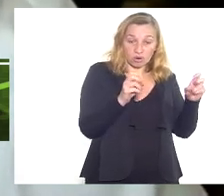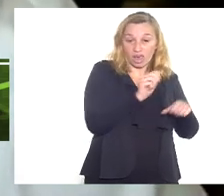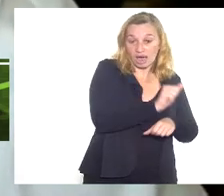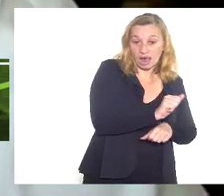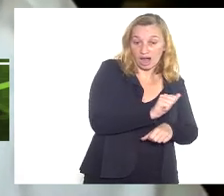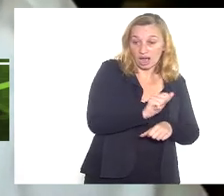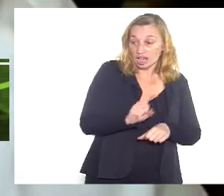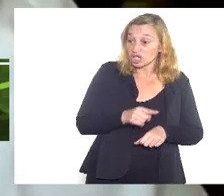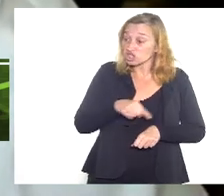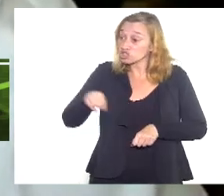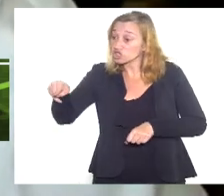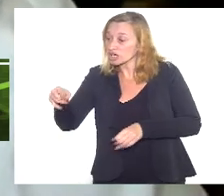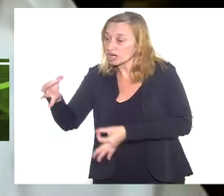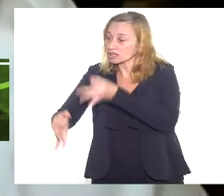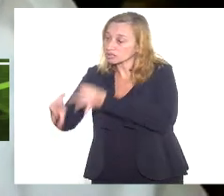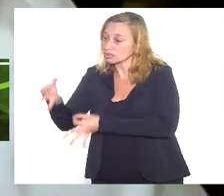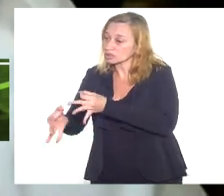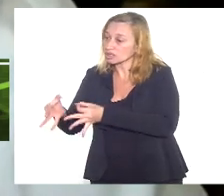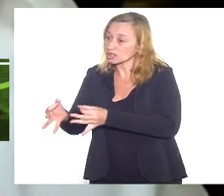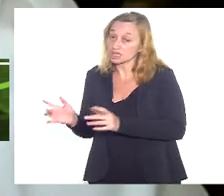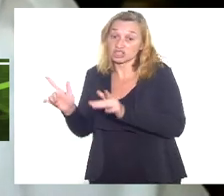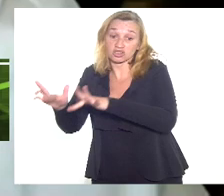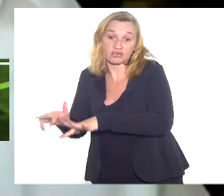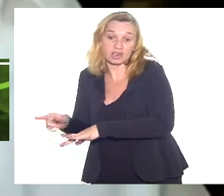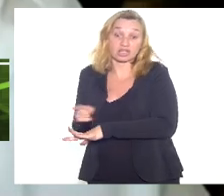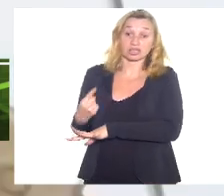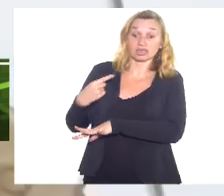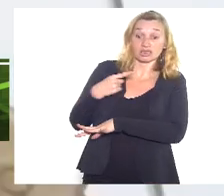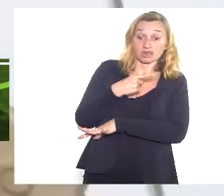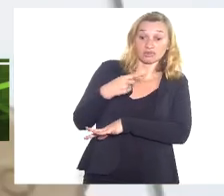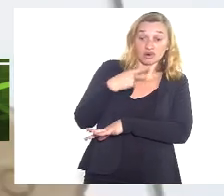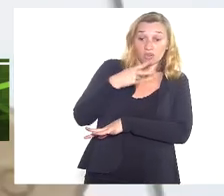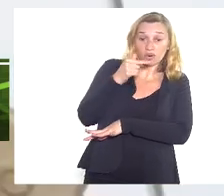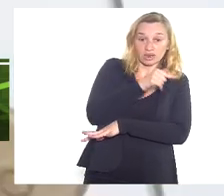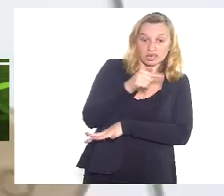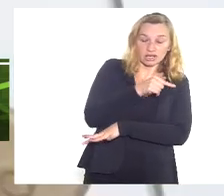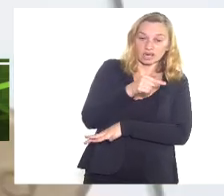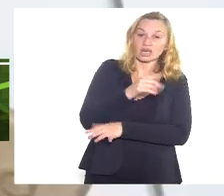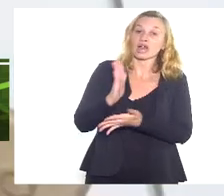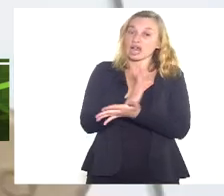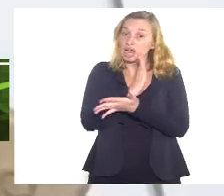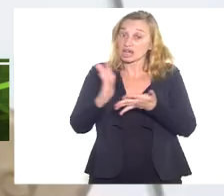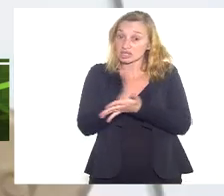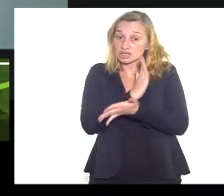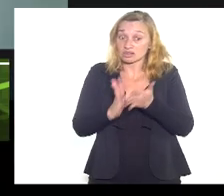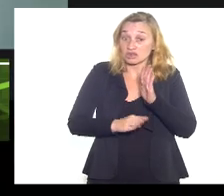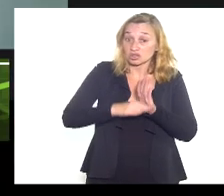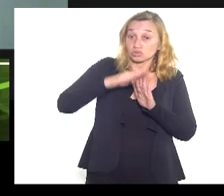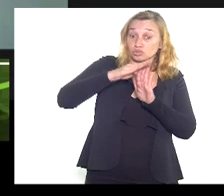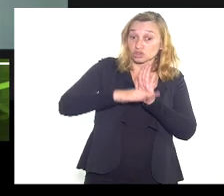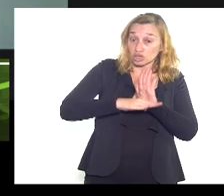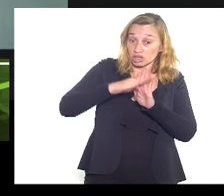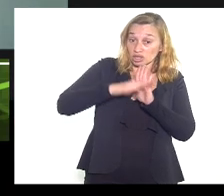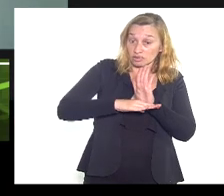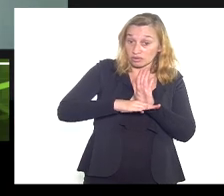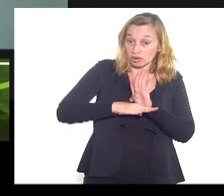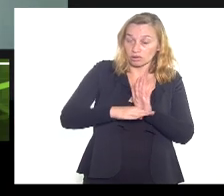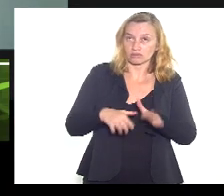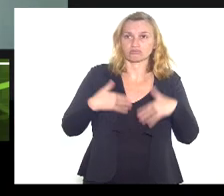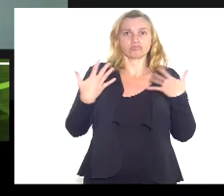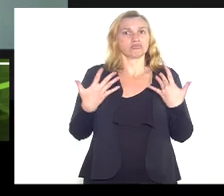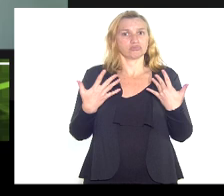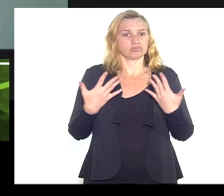diferente apresentada pelos advogados da empresa. Aliás, até muitas vezes com um nível de hostilidade que me